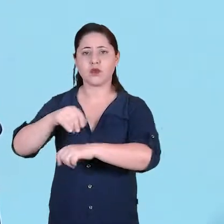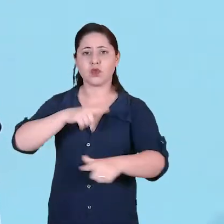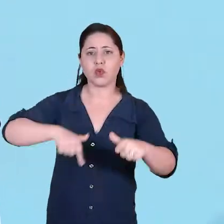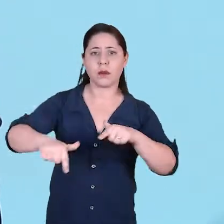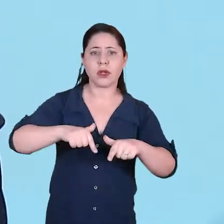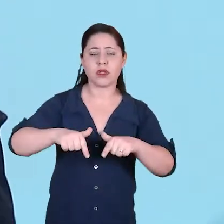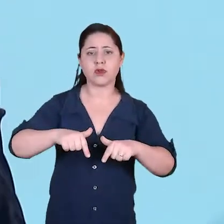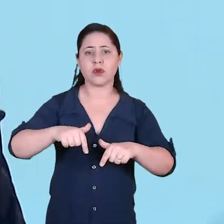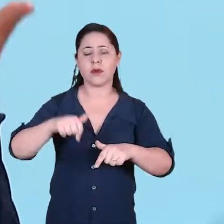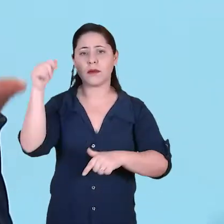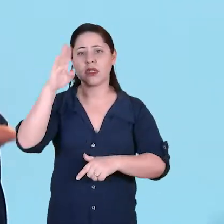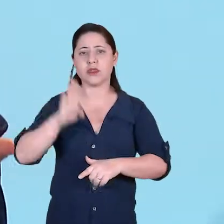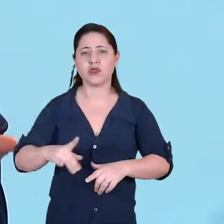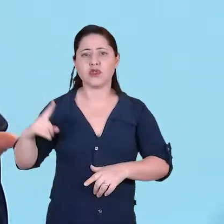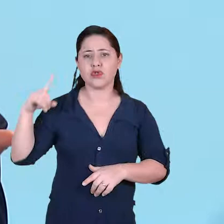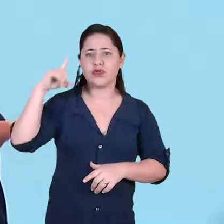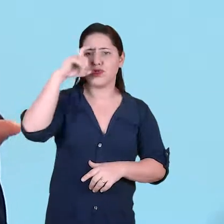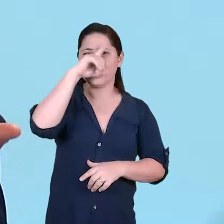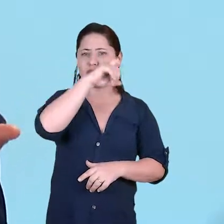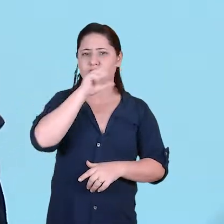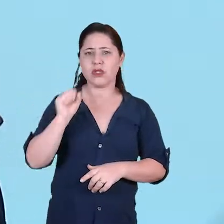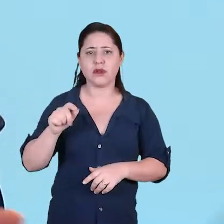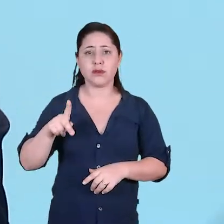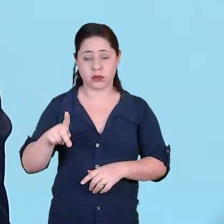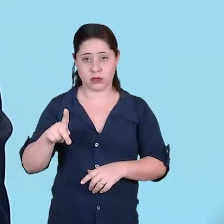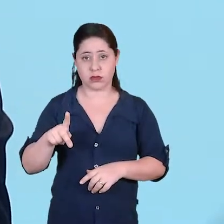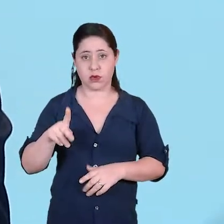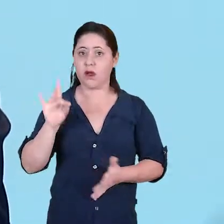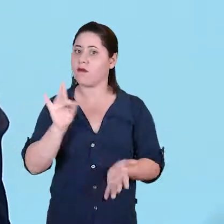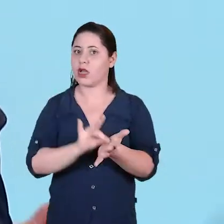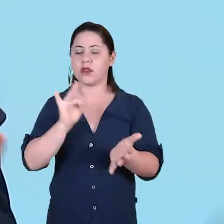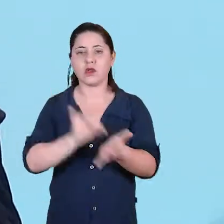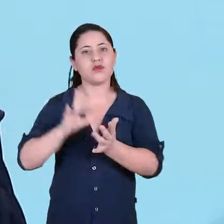brasileiros, dificultando a aposentadoria, essa que é a